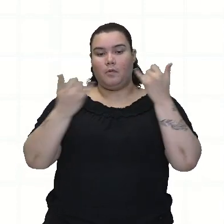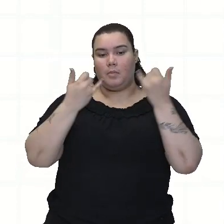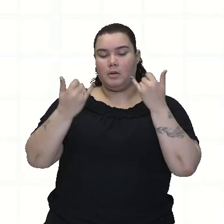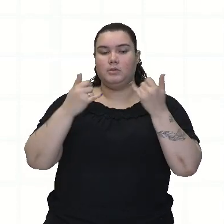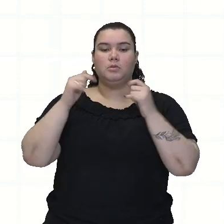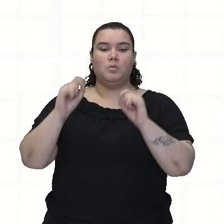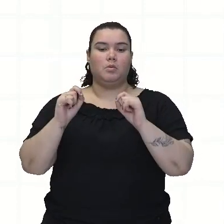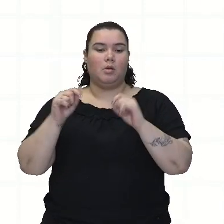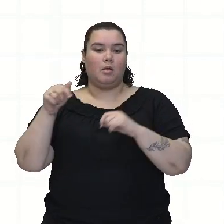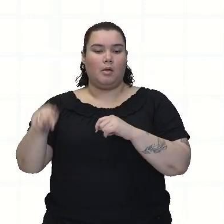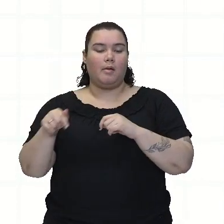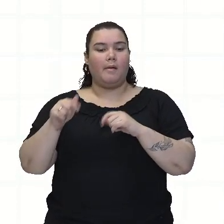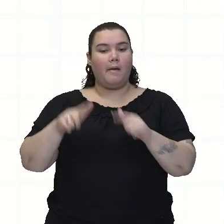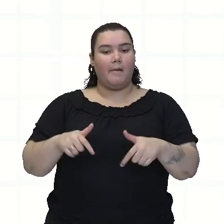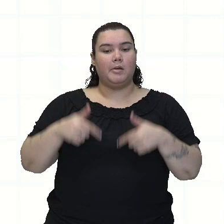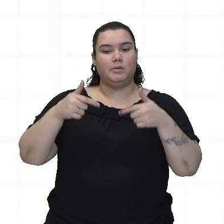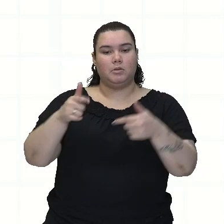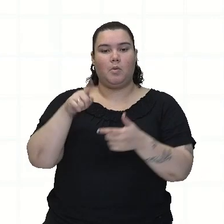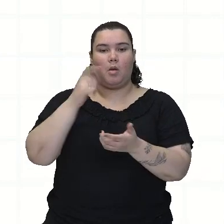que é a compra de um livro novo.